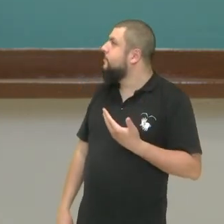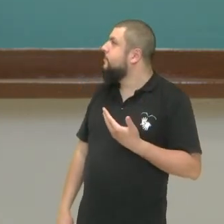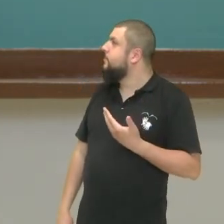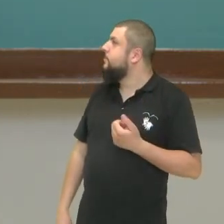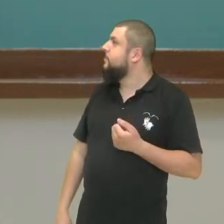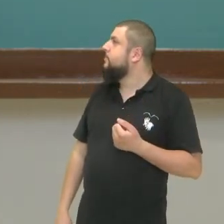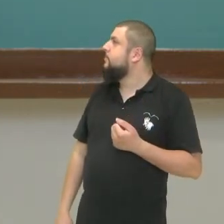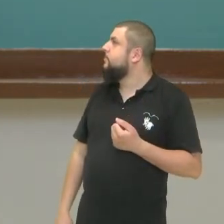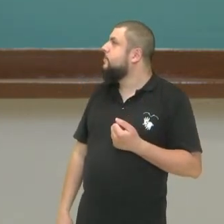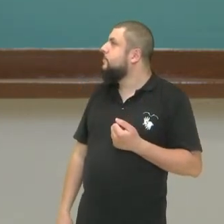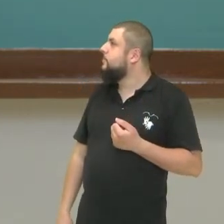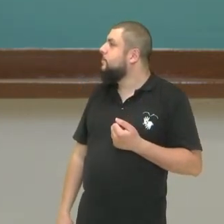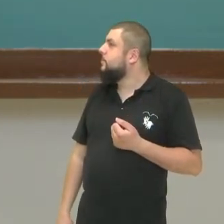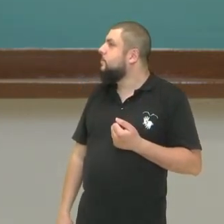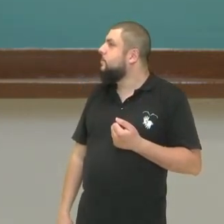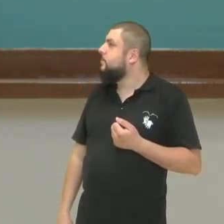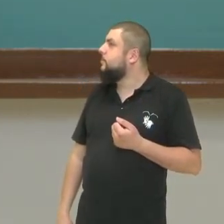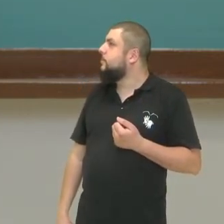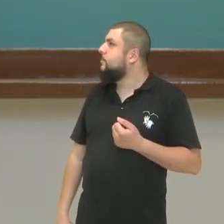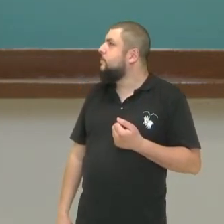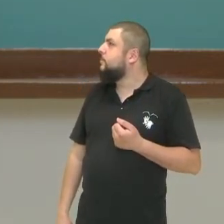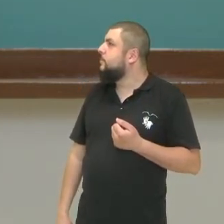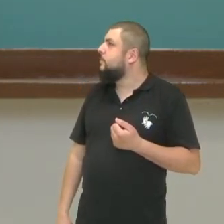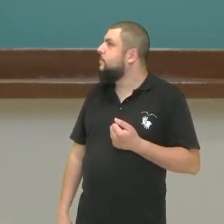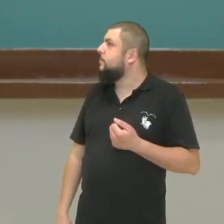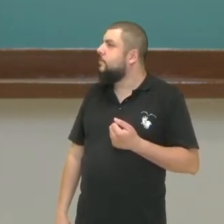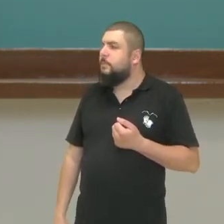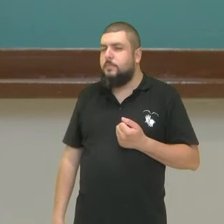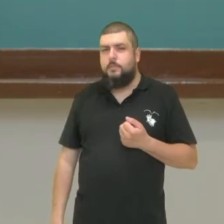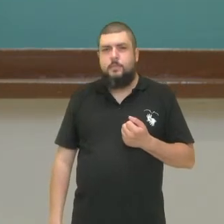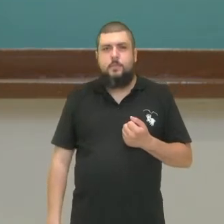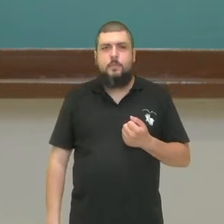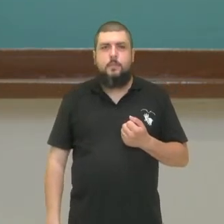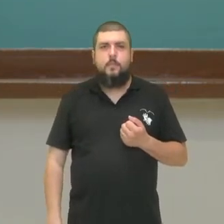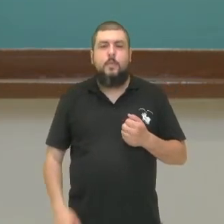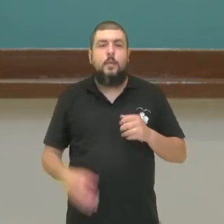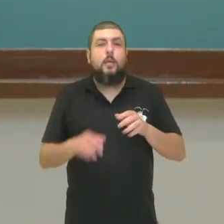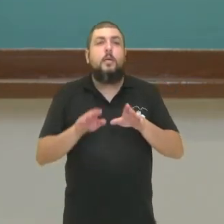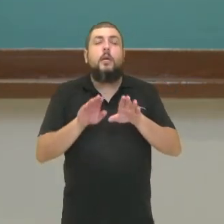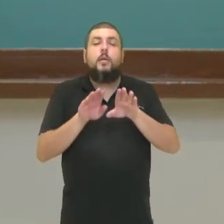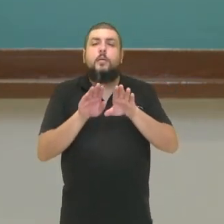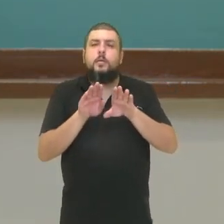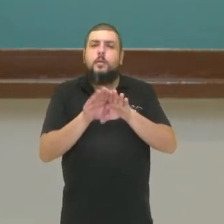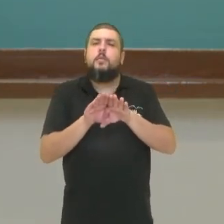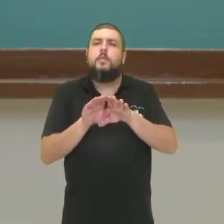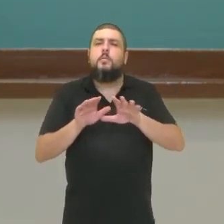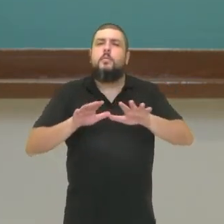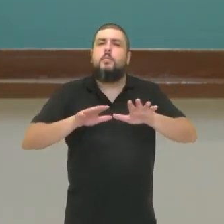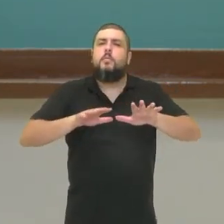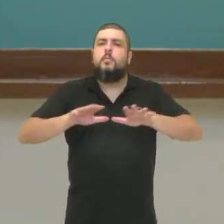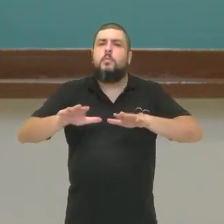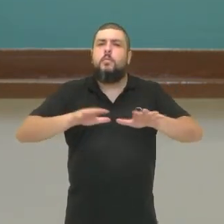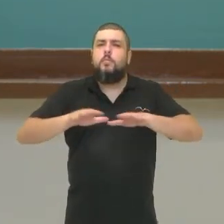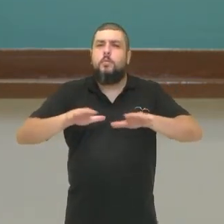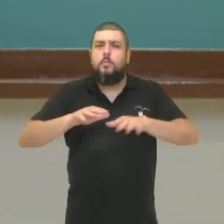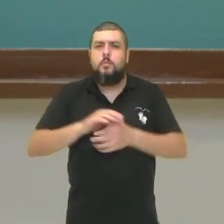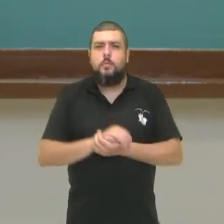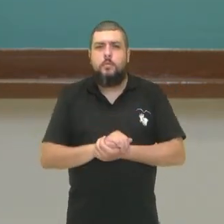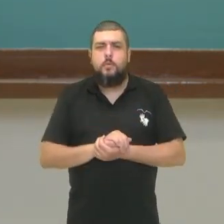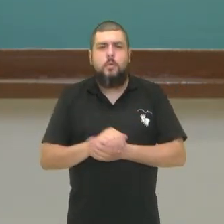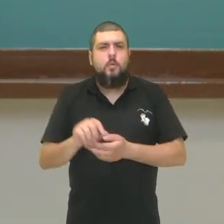movimentando e se expressando no espaço. Temos também a dinâmica do movimento, né? Que são